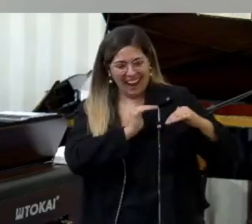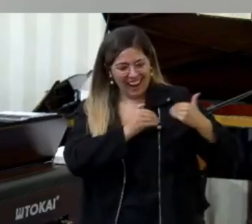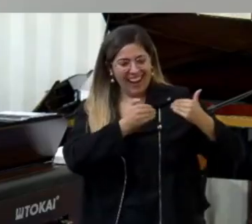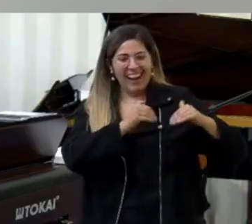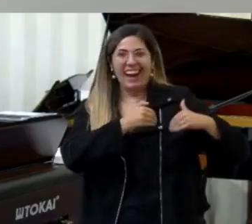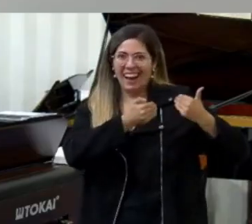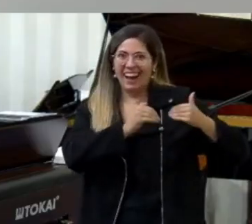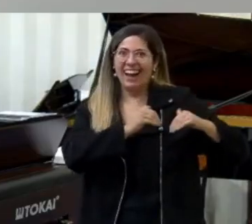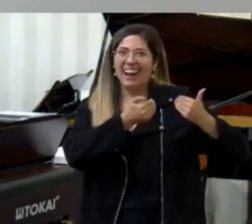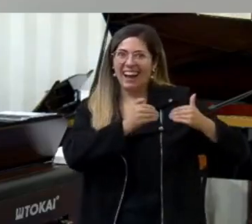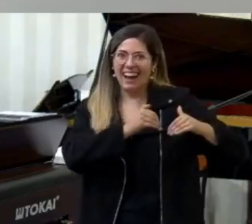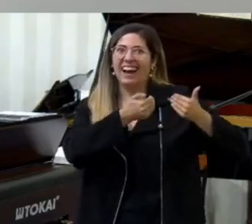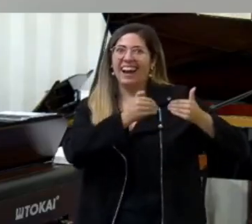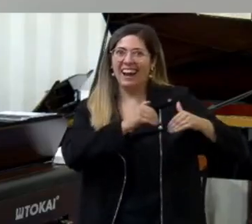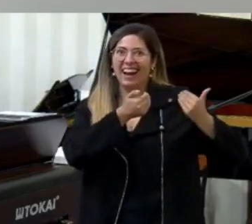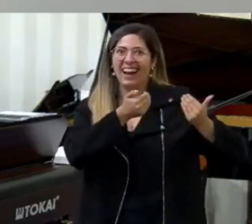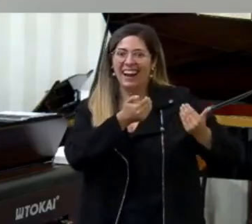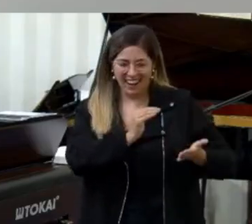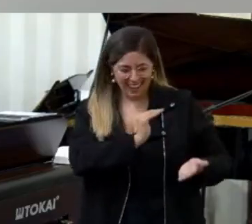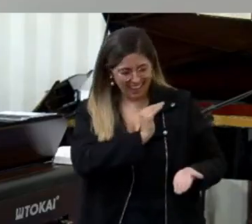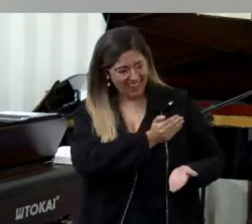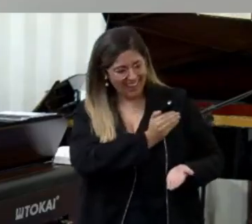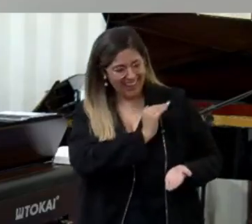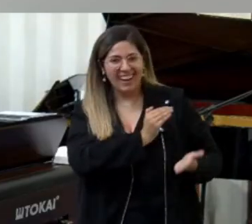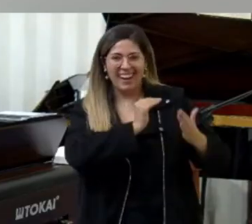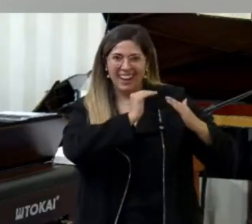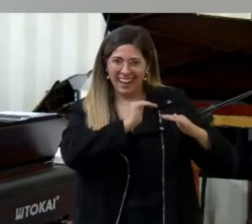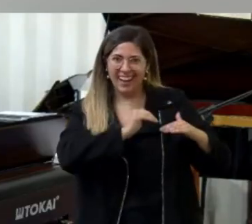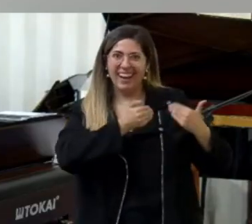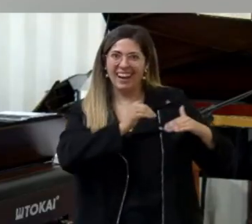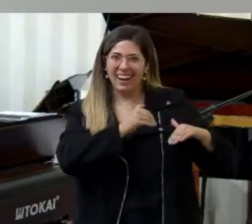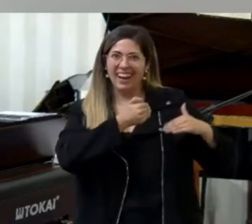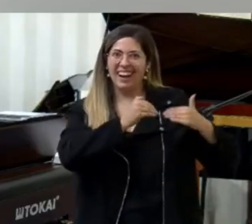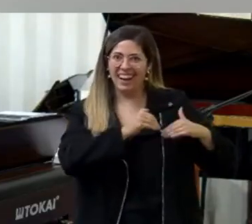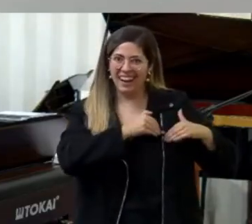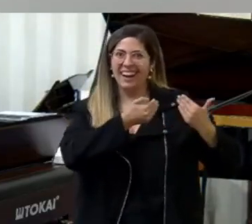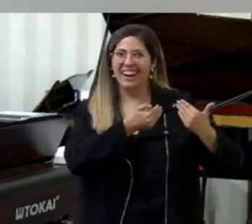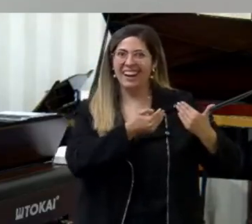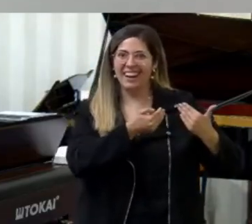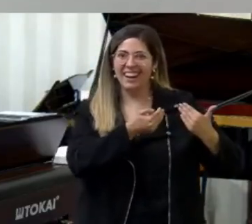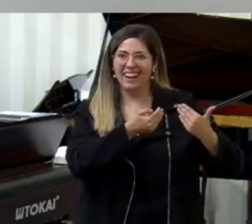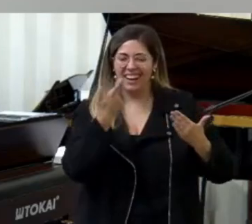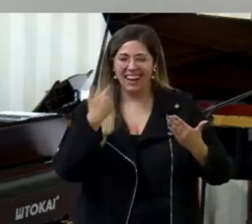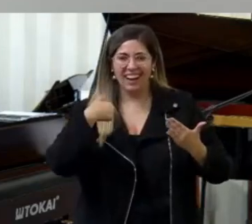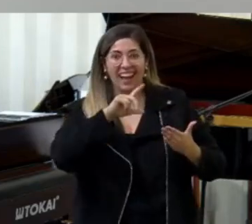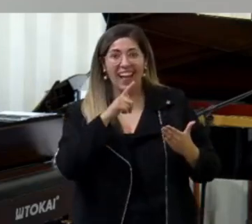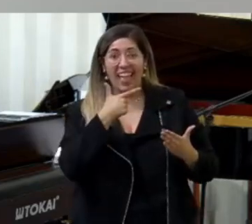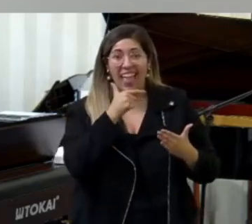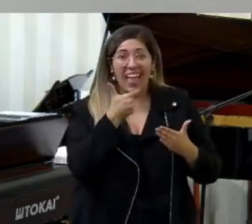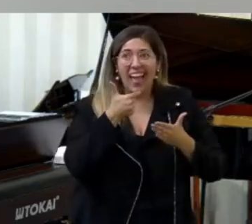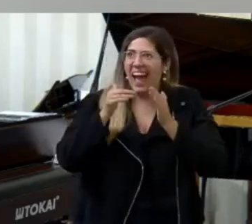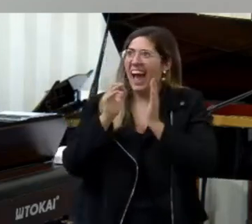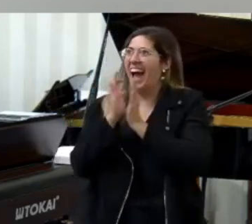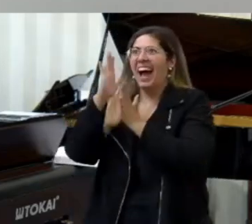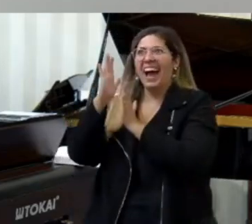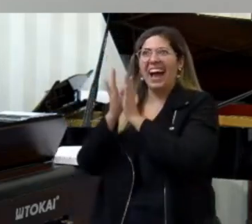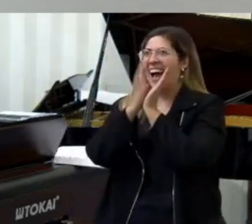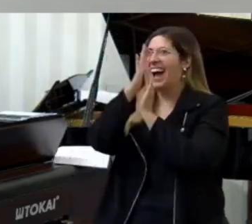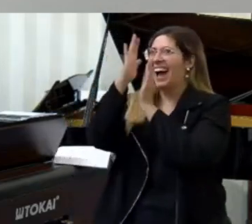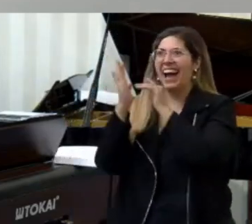de novo que o reverendo Gemar leu, por isso o meu coração se alegra e a minha língua